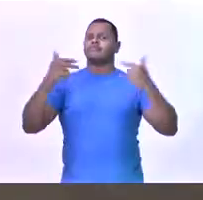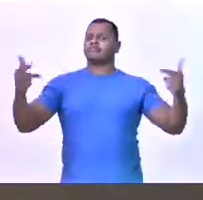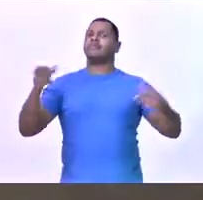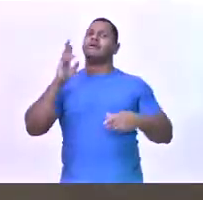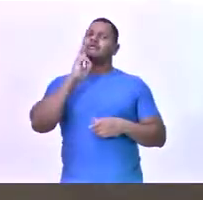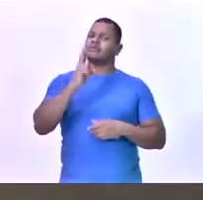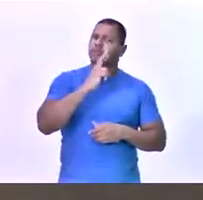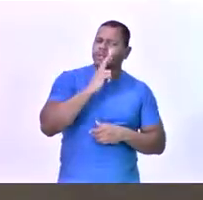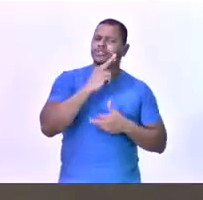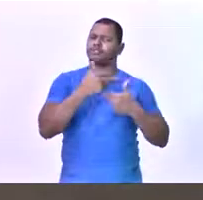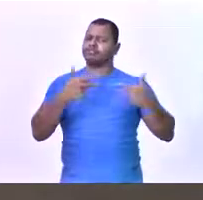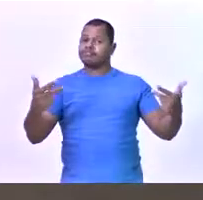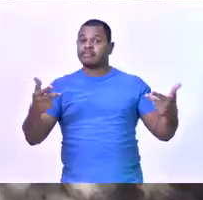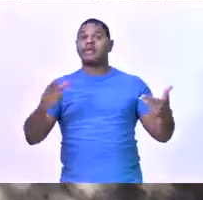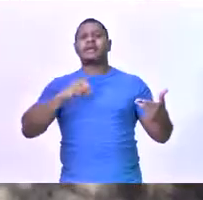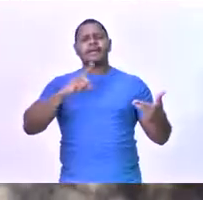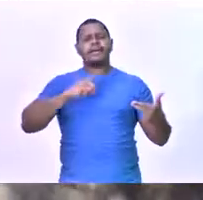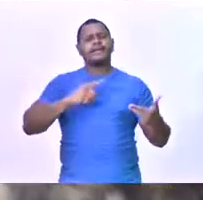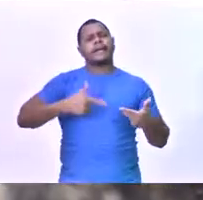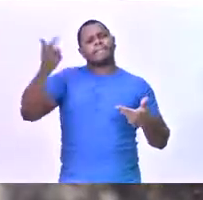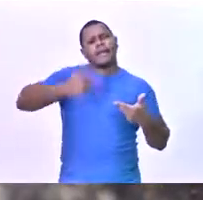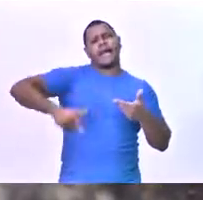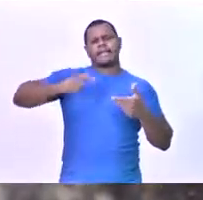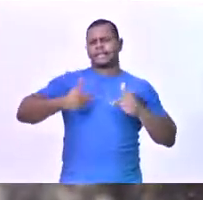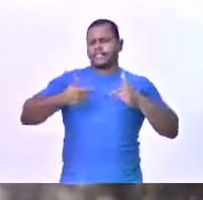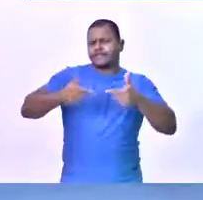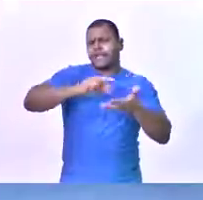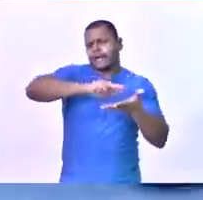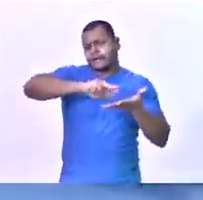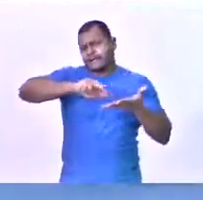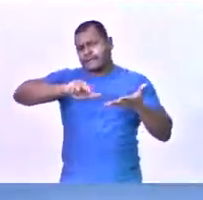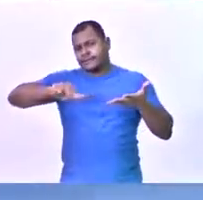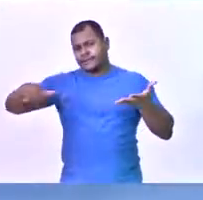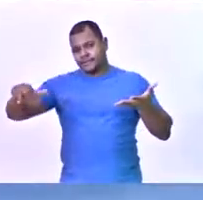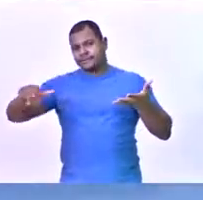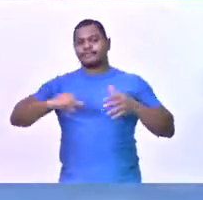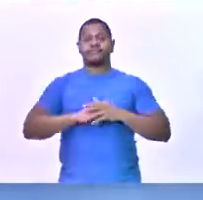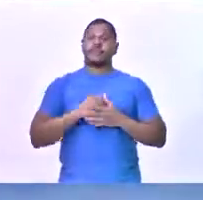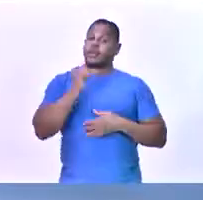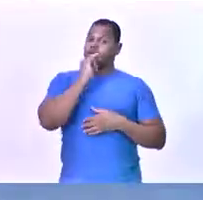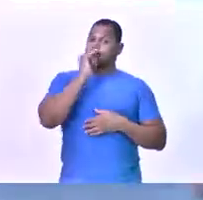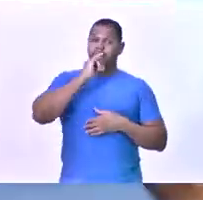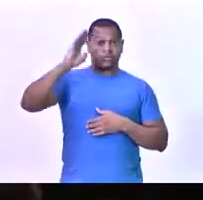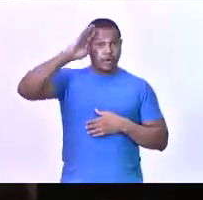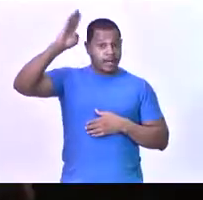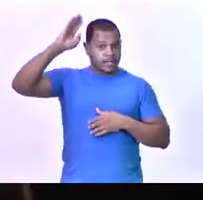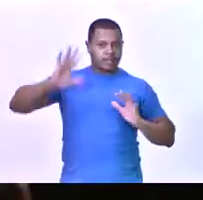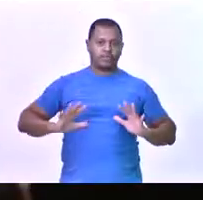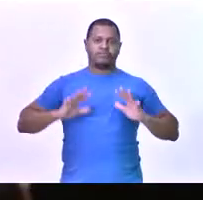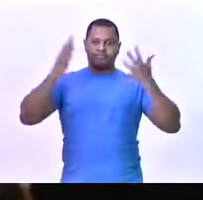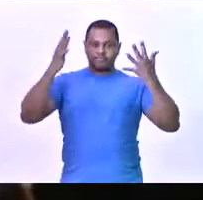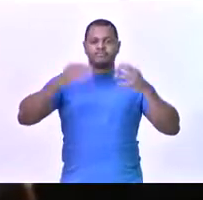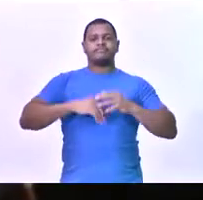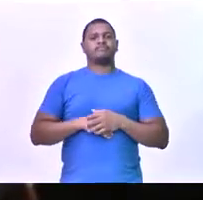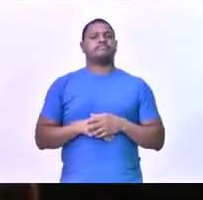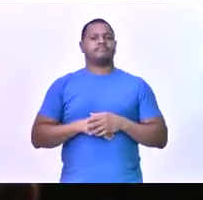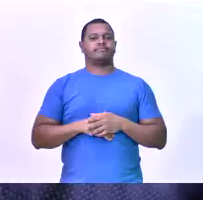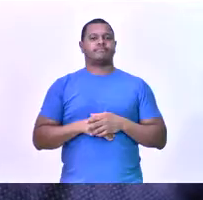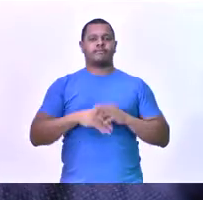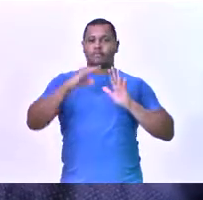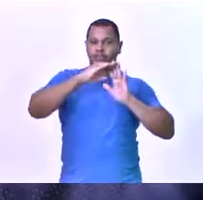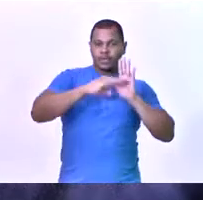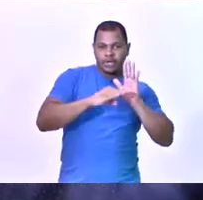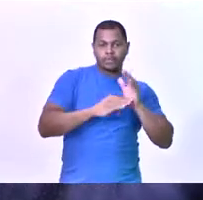bibliotecas, restaurantes universitários e oferecem diversas atividades extracurriculares, como eventos